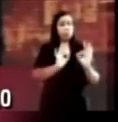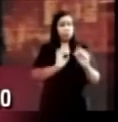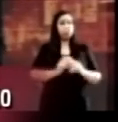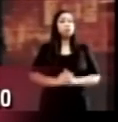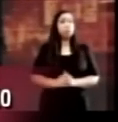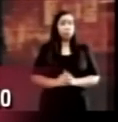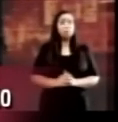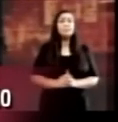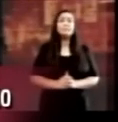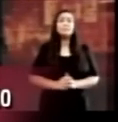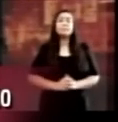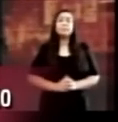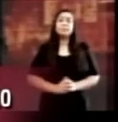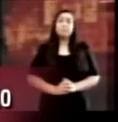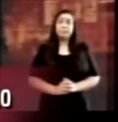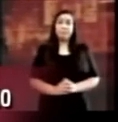adequadamente.